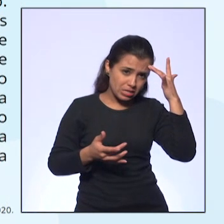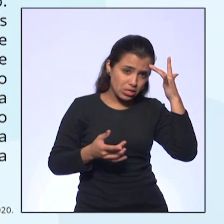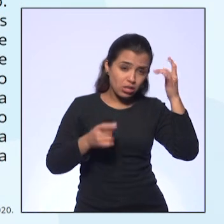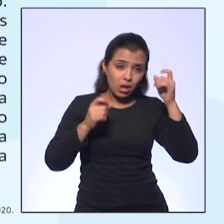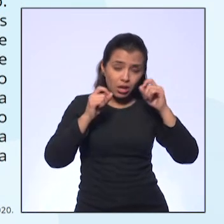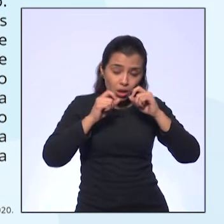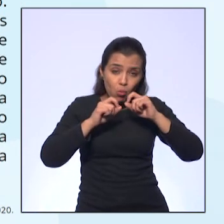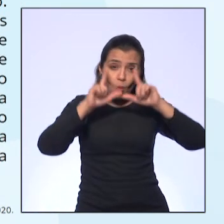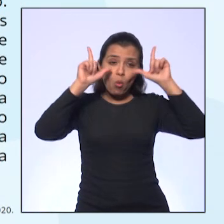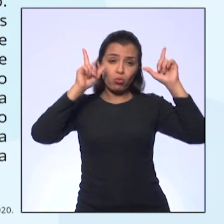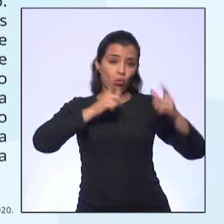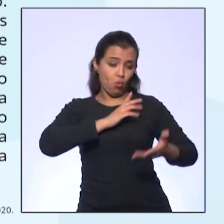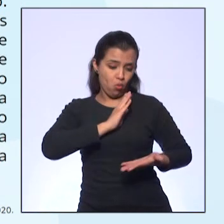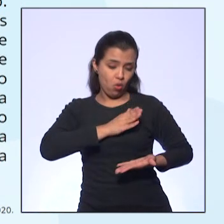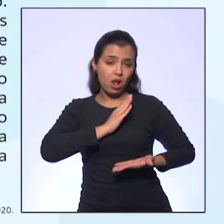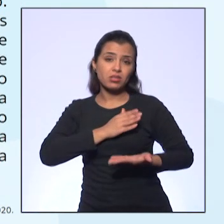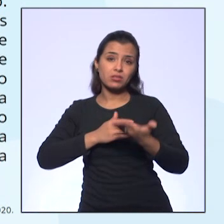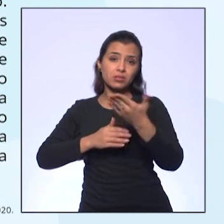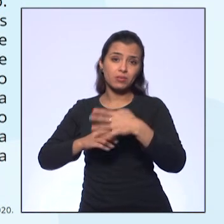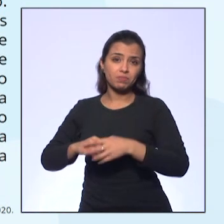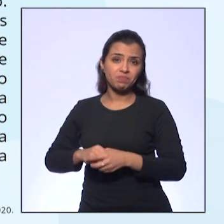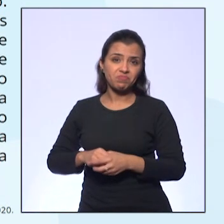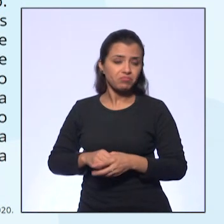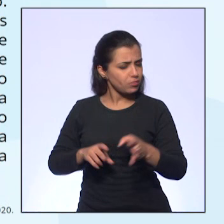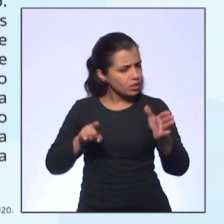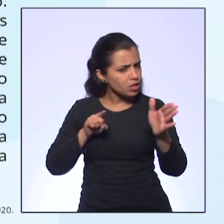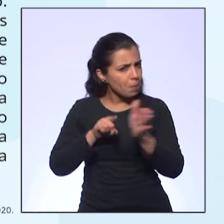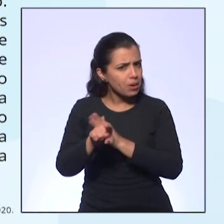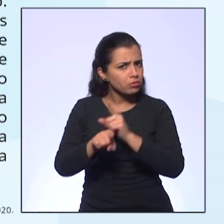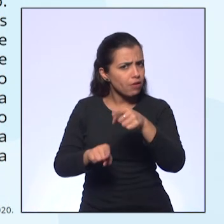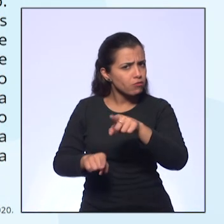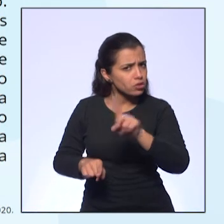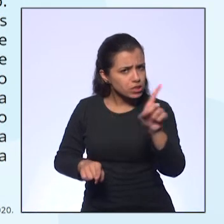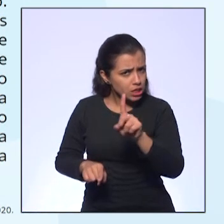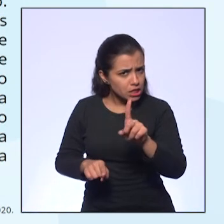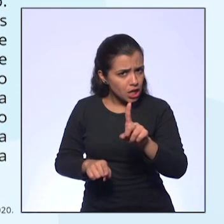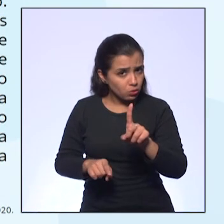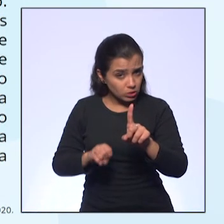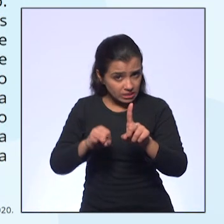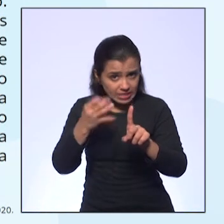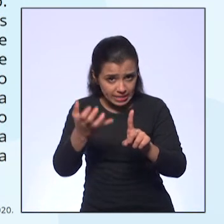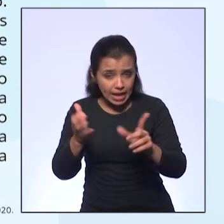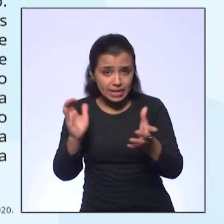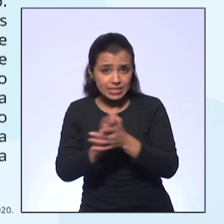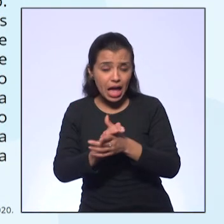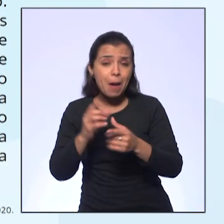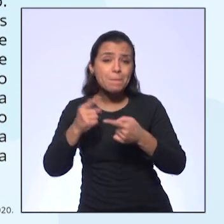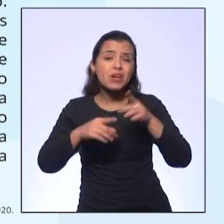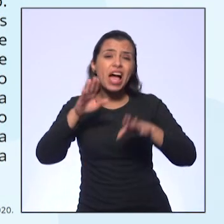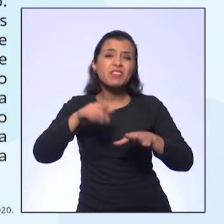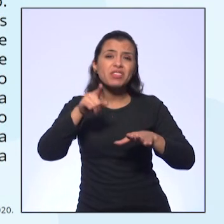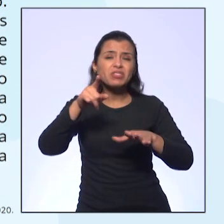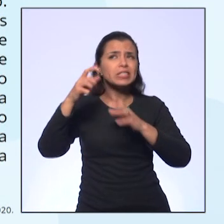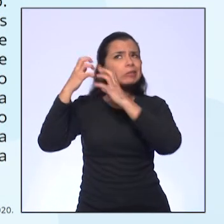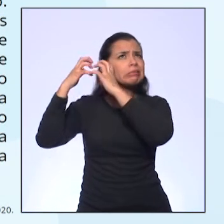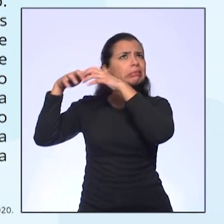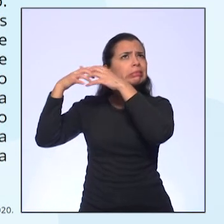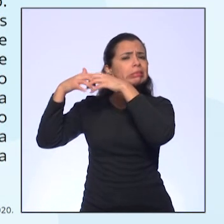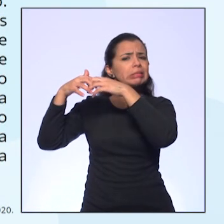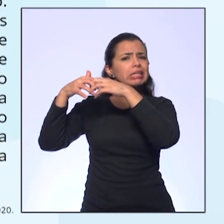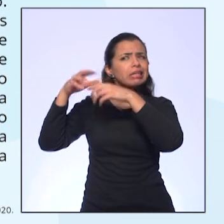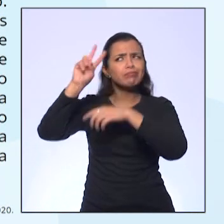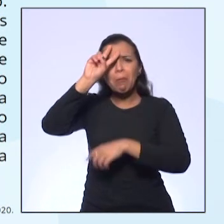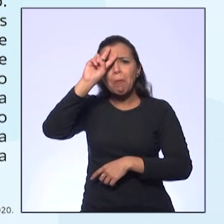inocente coração. Não te consultei outra vez sobre este casamento por temer que a reflexão fizesse mal ao zelo de